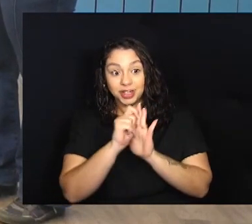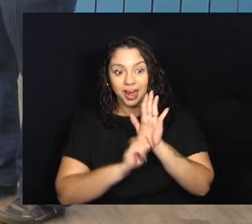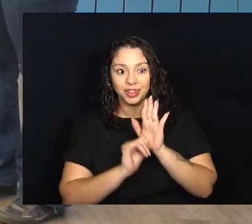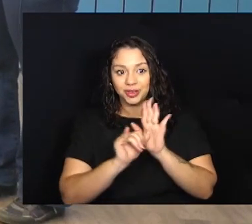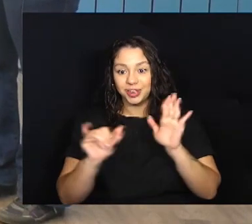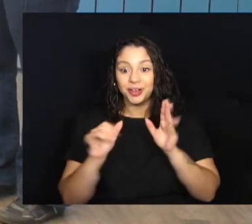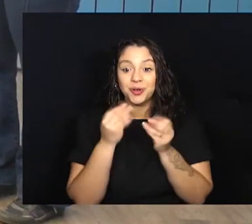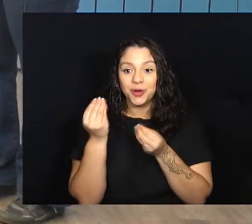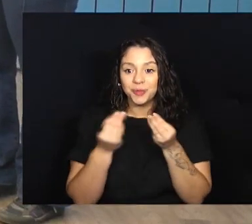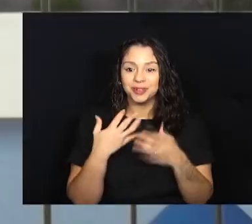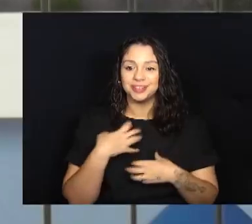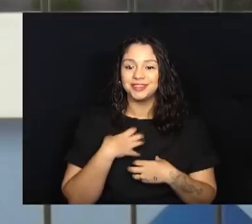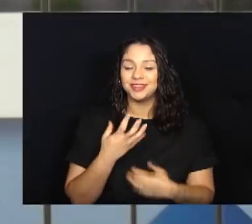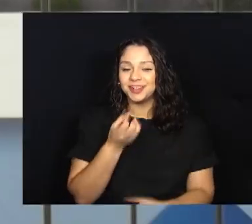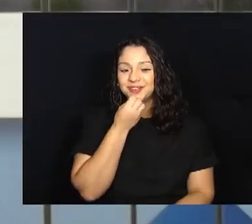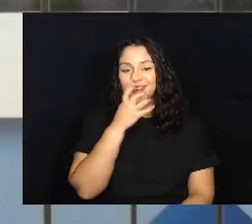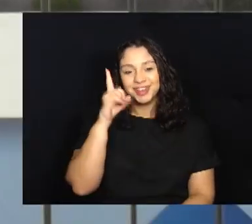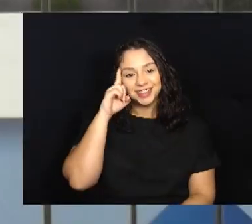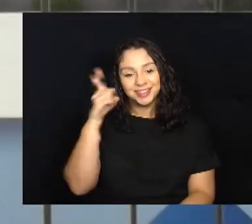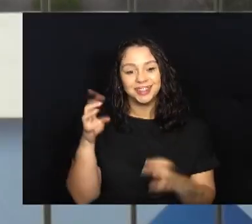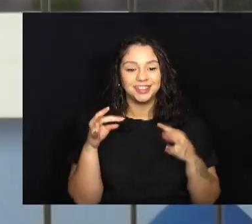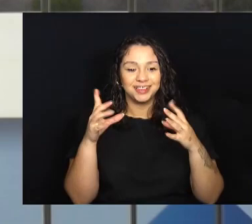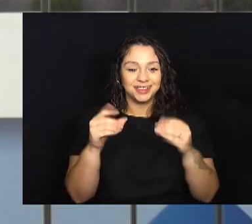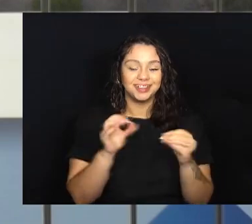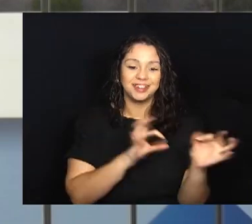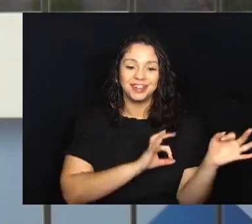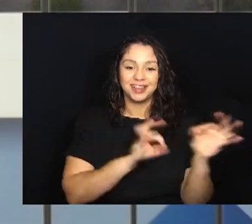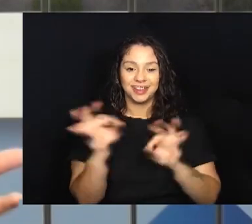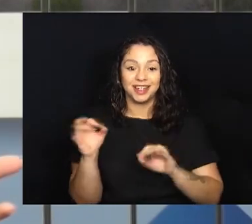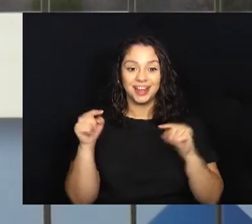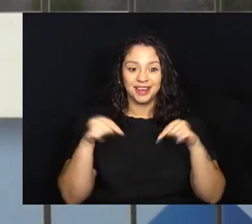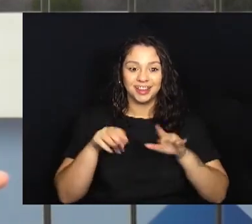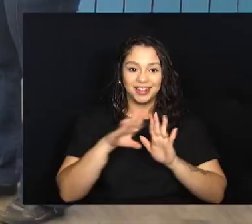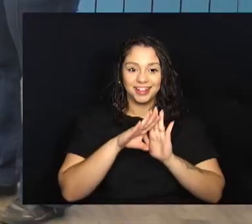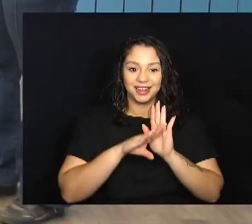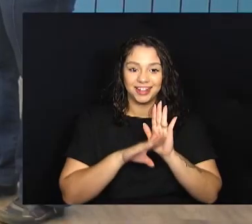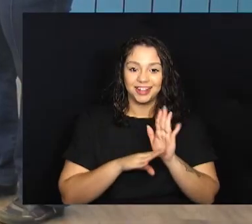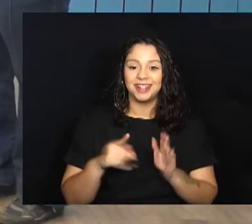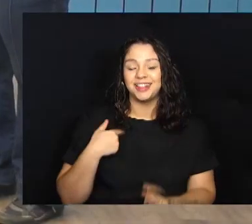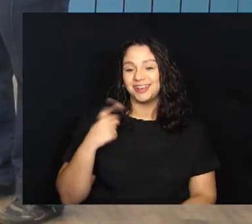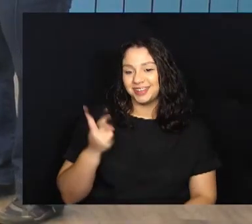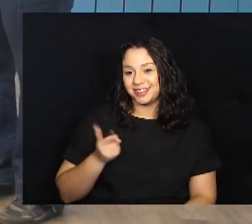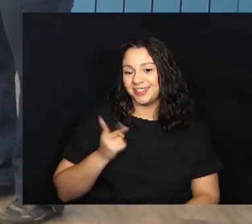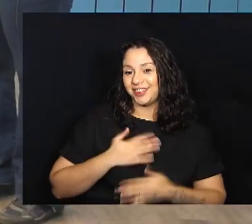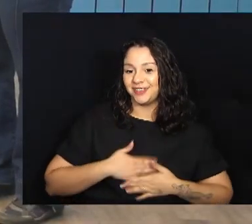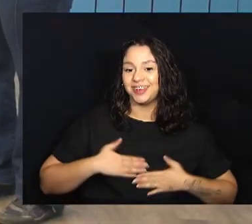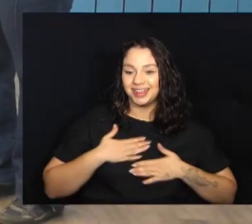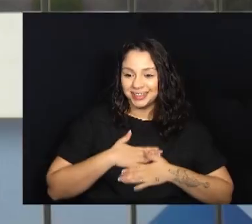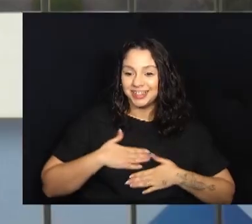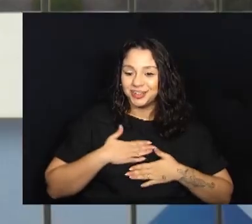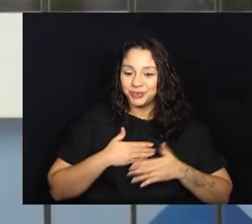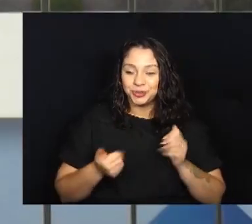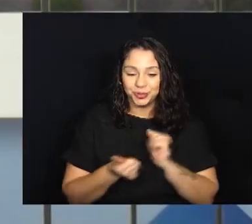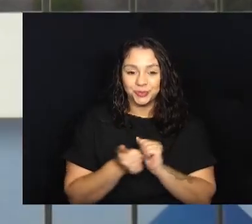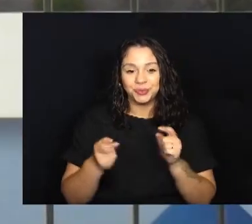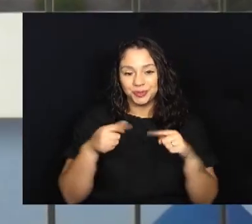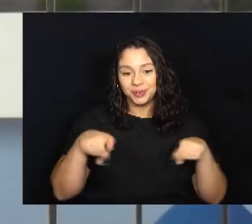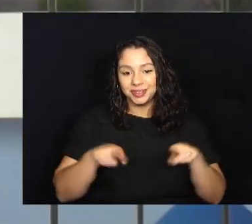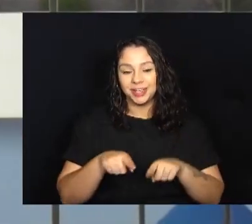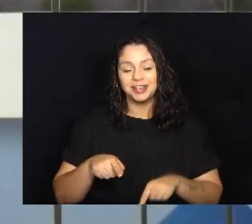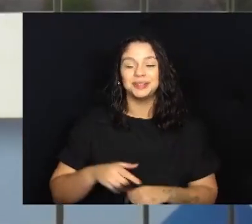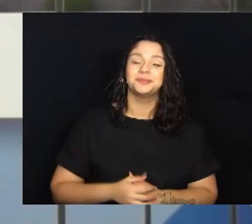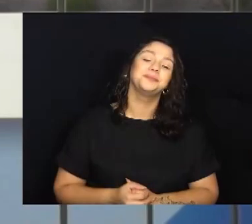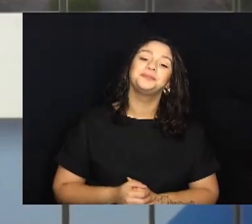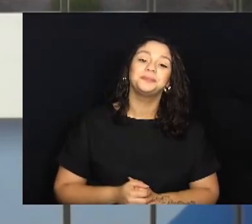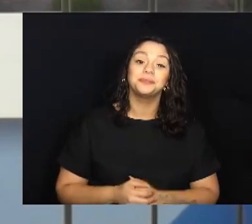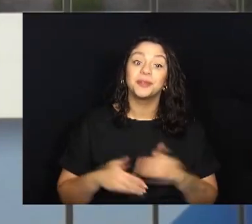dia, Gabriel. Bom dia a todo mundo que está acompanhando aqui o programa Em Pauta. É um prazer estar sempre, né? Sempre um prazer estar aqui com vocês.